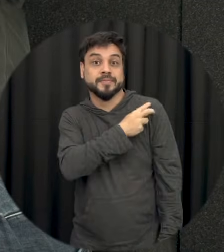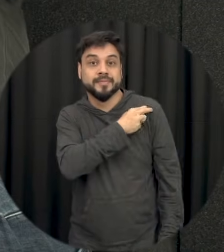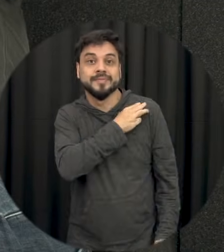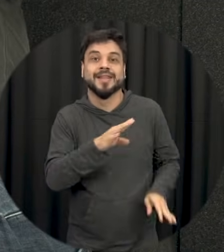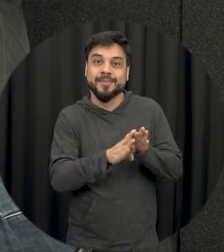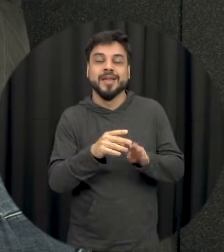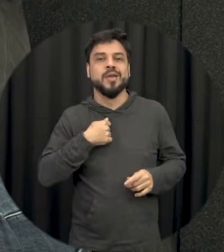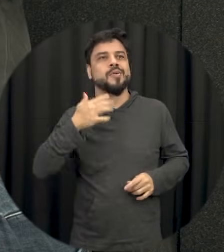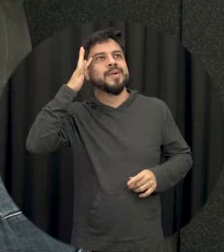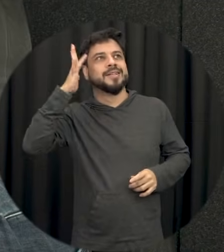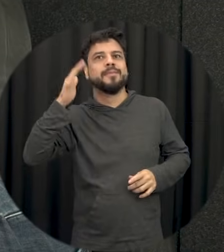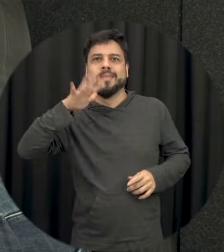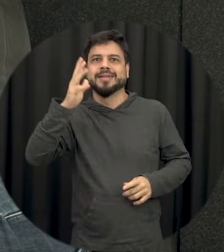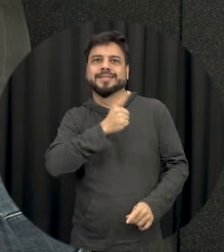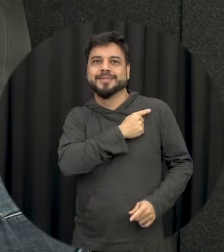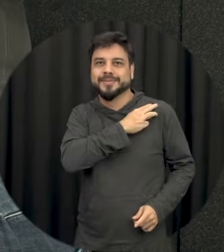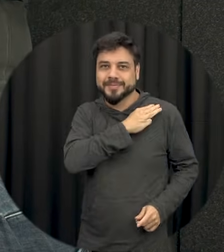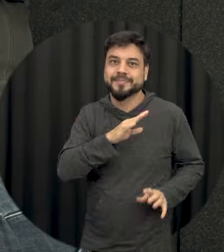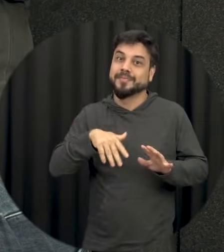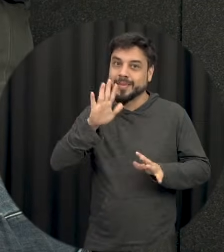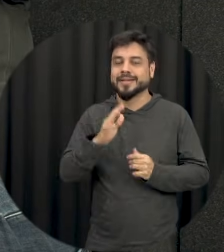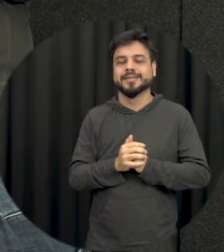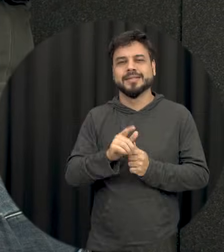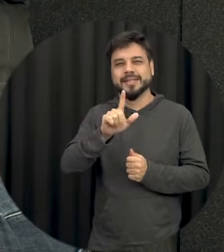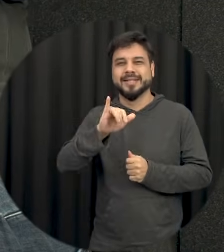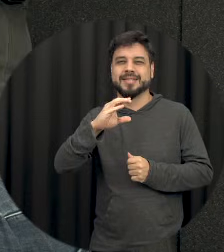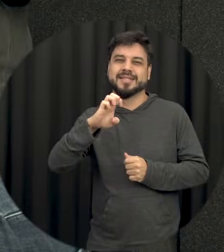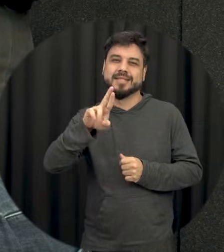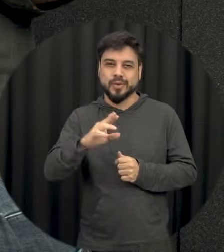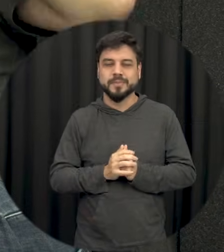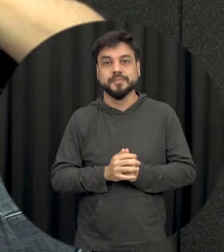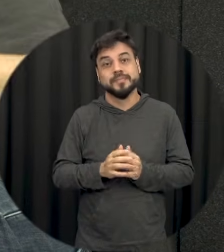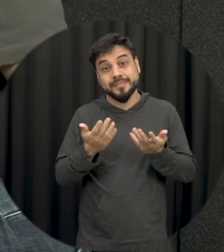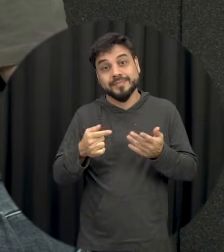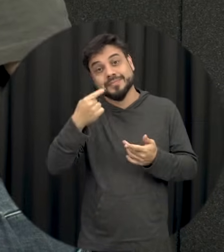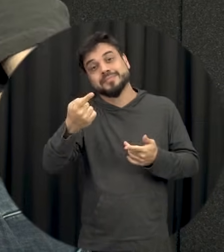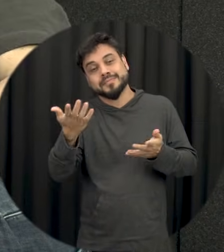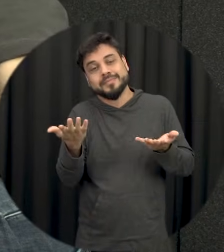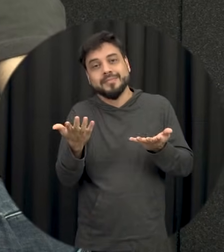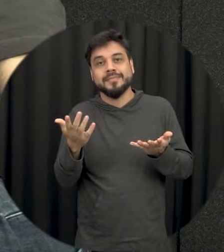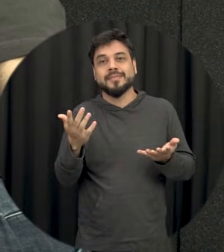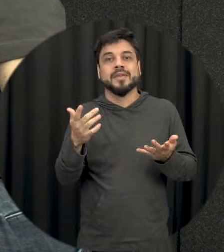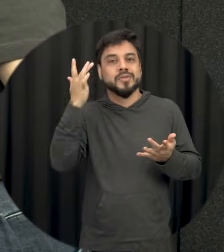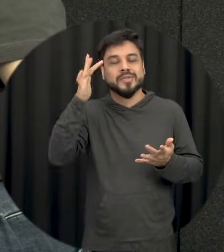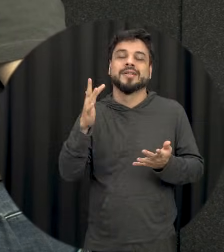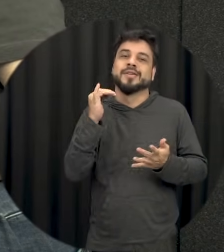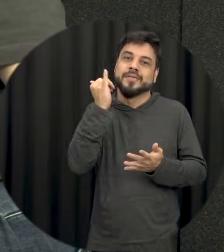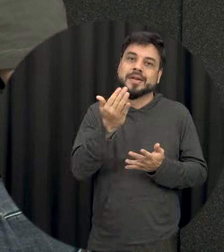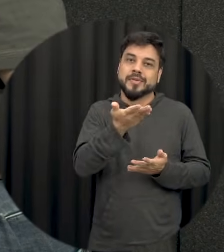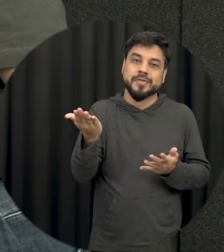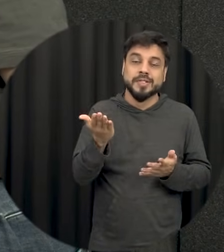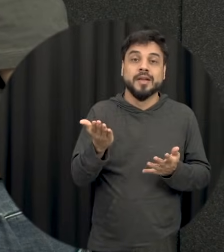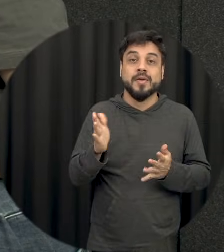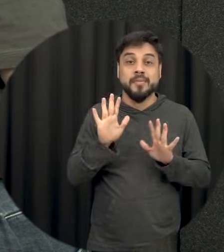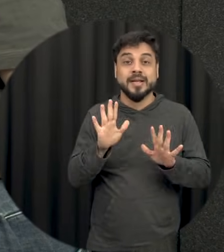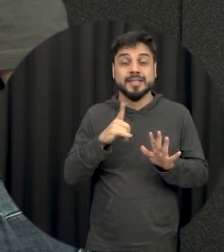médio, né? De liceu. E depois sim, e cá para nós, né? Não sei se isso se pode dizer, mas tem algumas áreas,